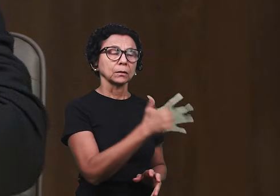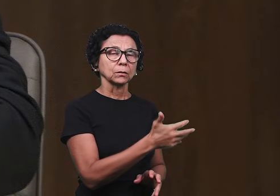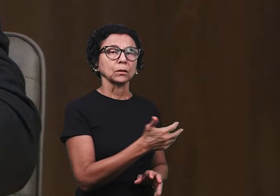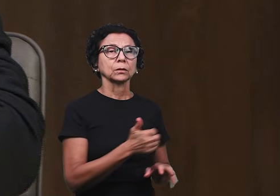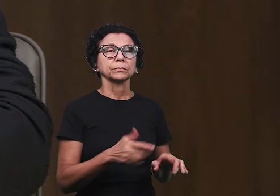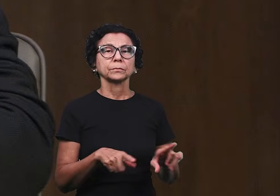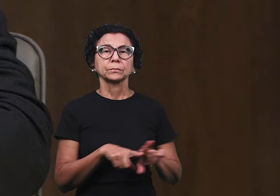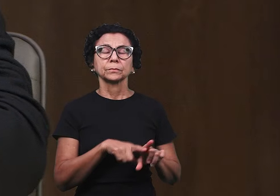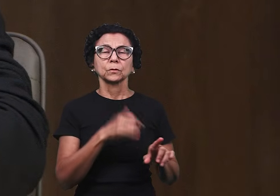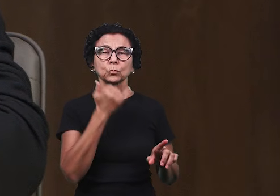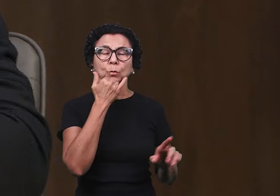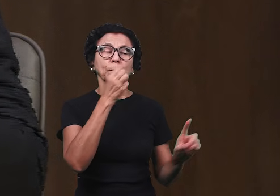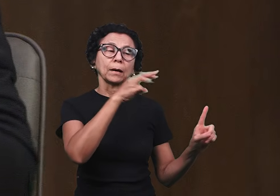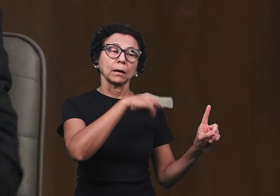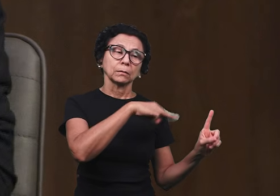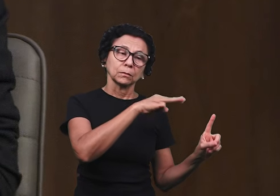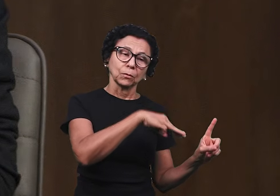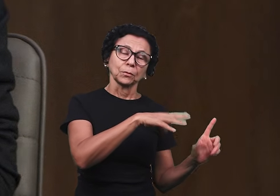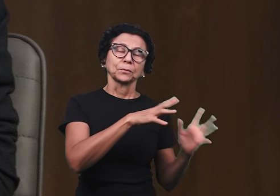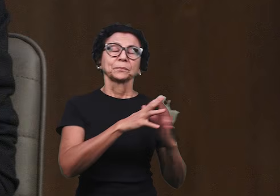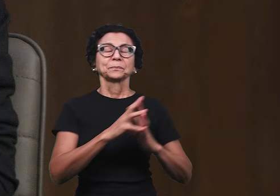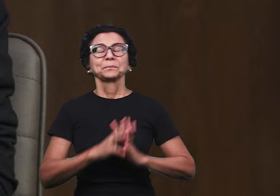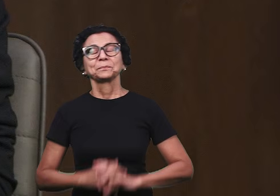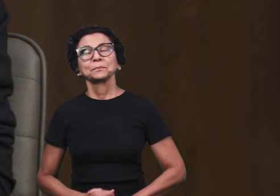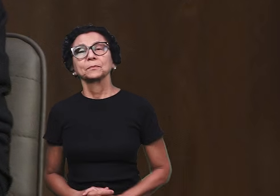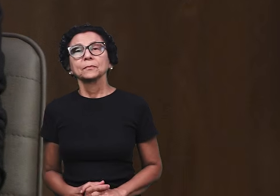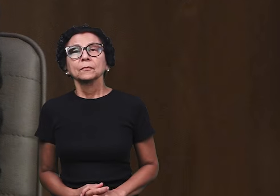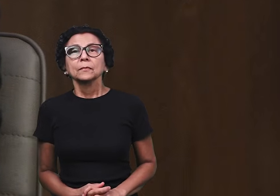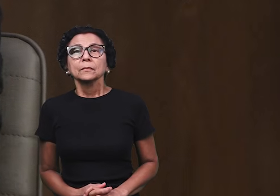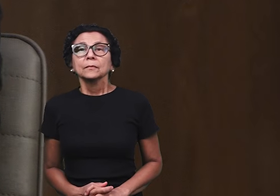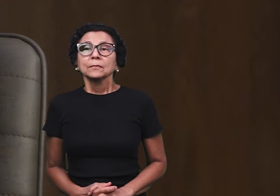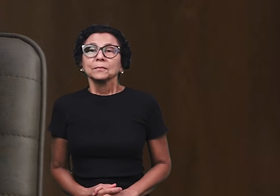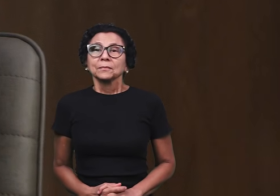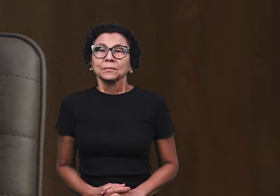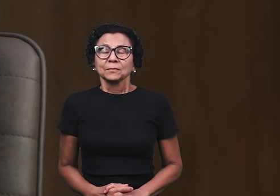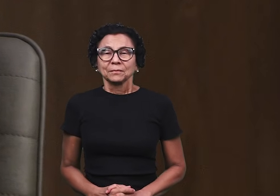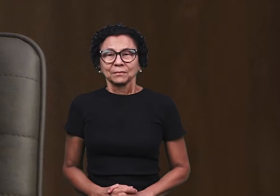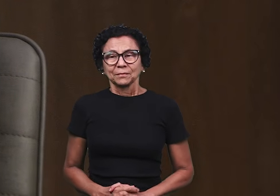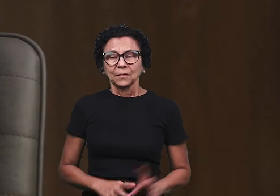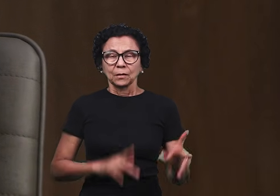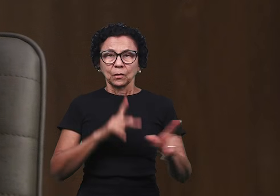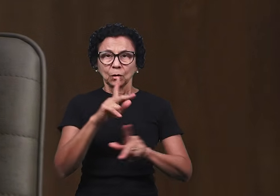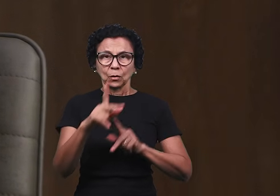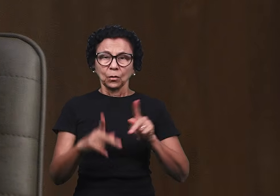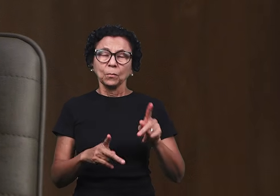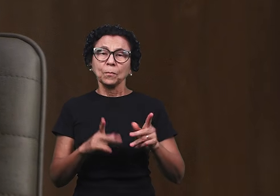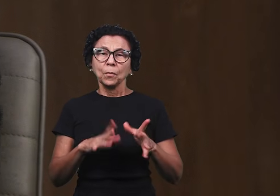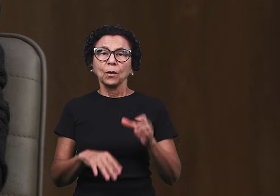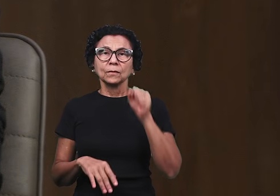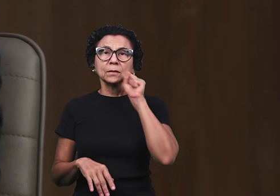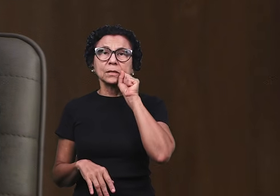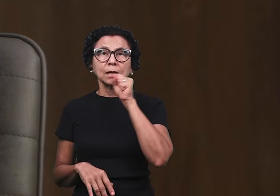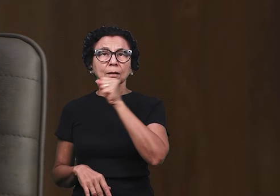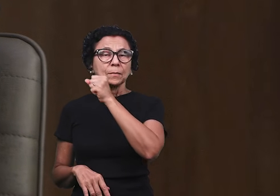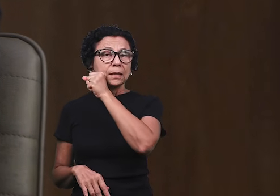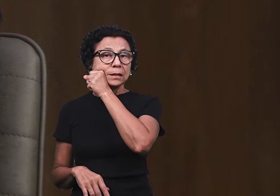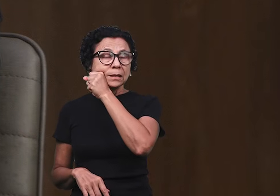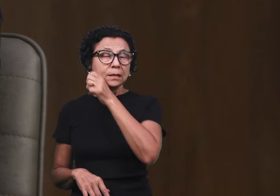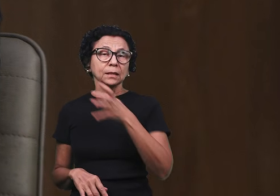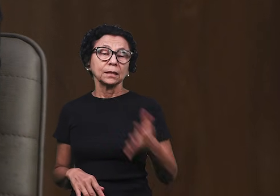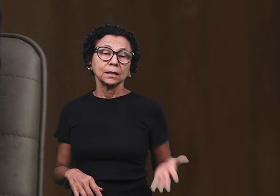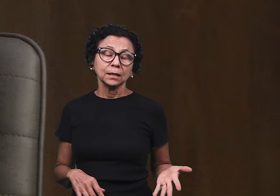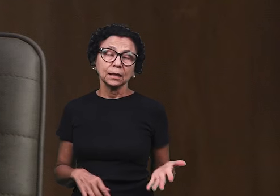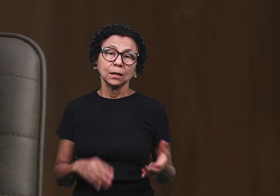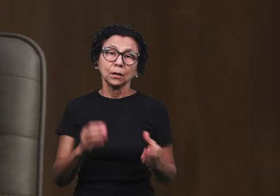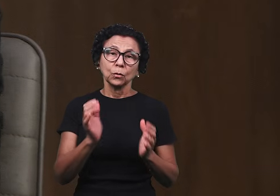E aí, os samaritanos, então, eles, por causa disso, eles achavam, aqueles que criam no